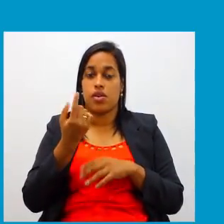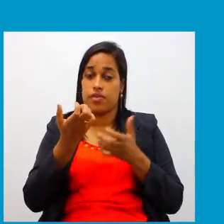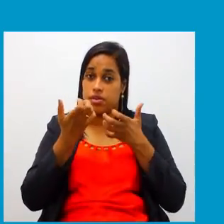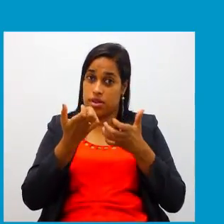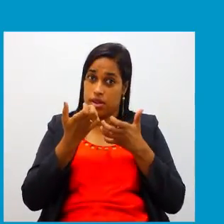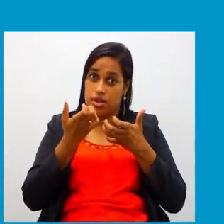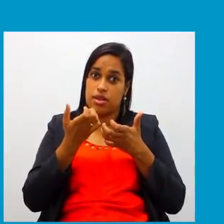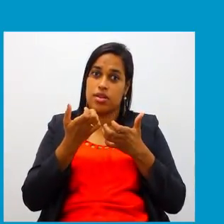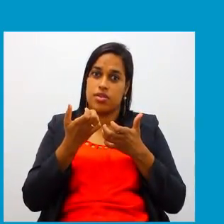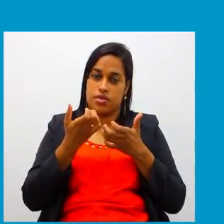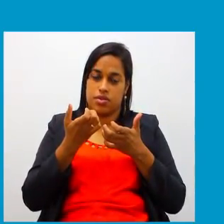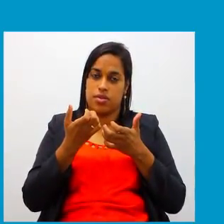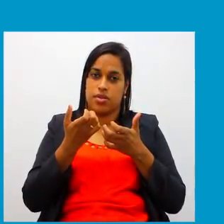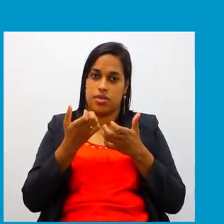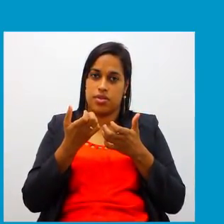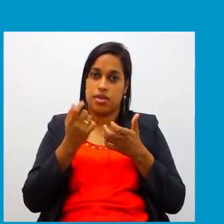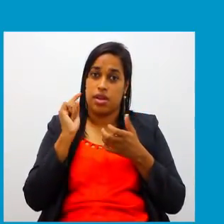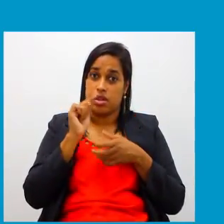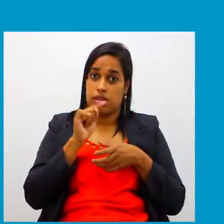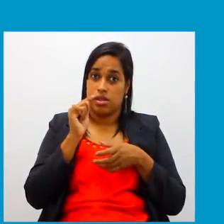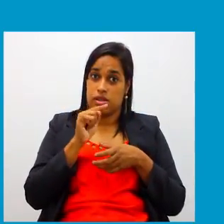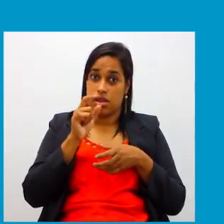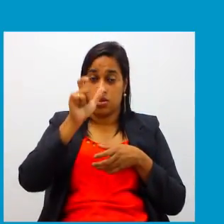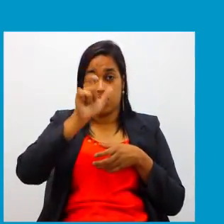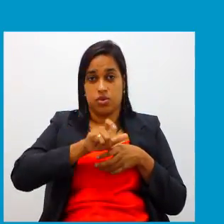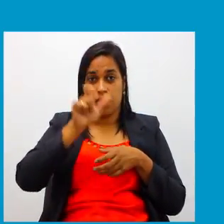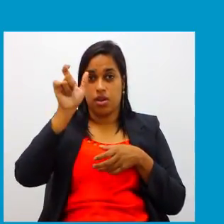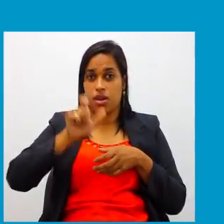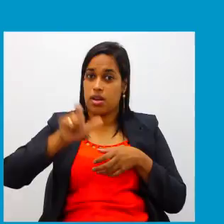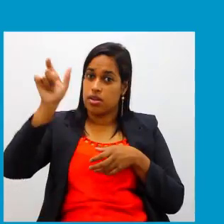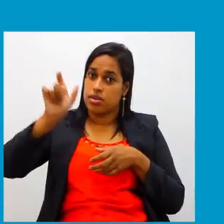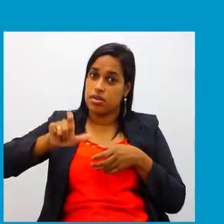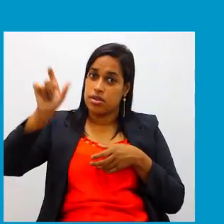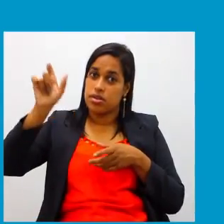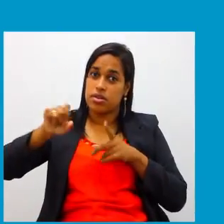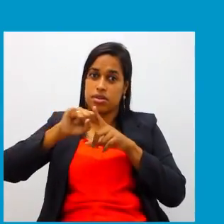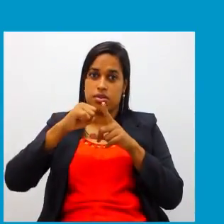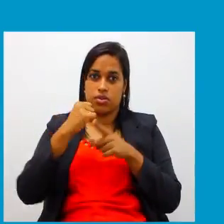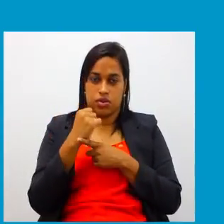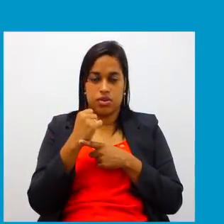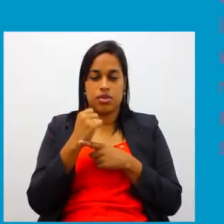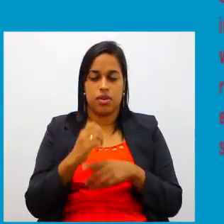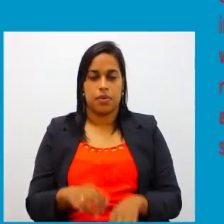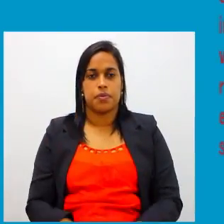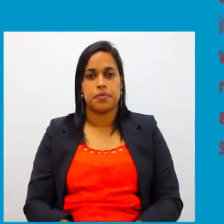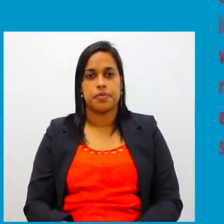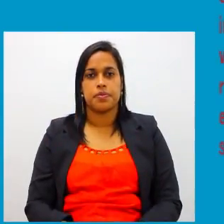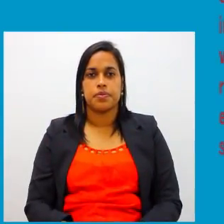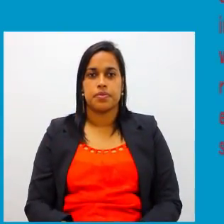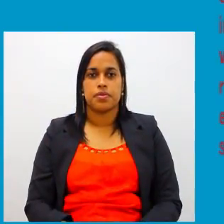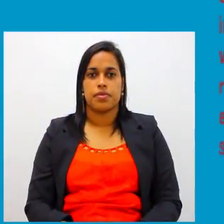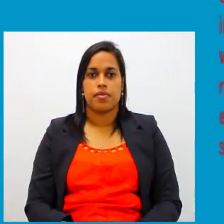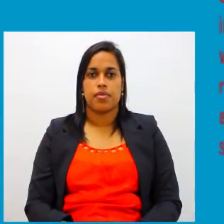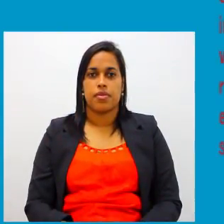quis publicar, e isso é o que caracteriza exatamente essa rede social.